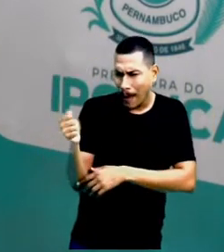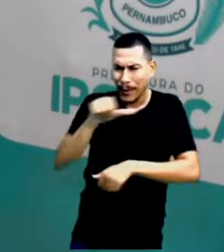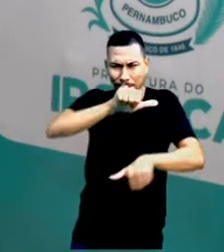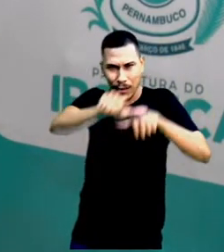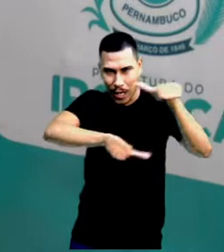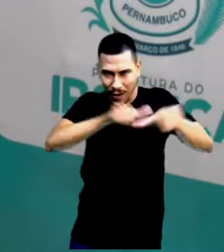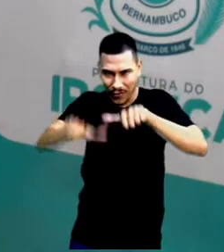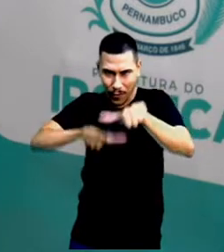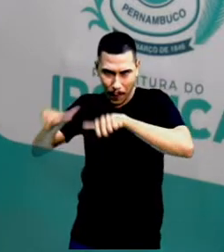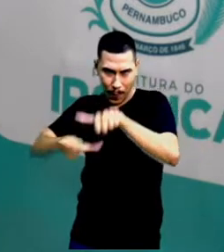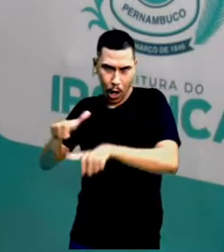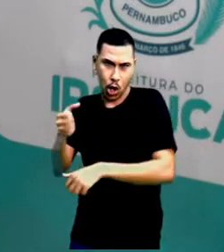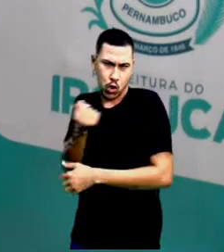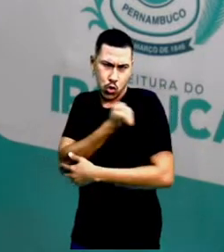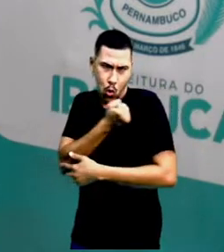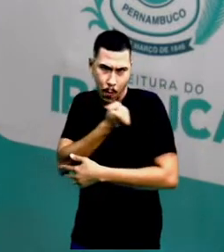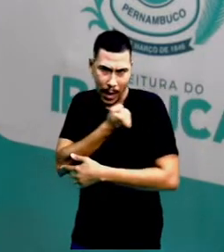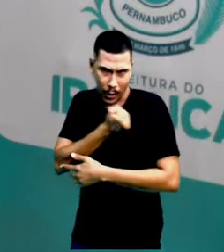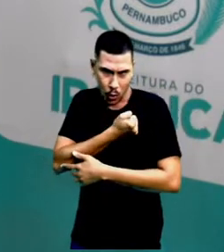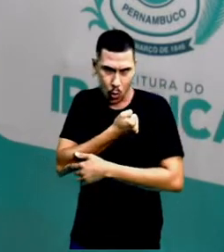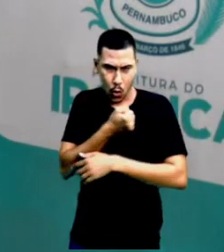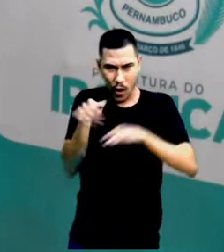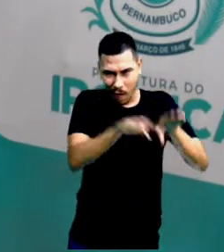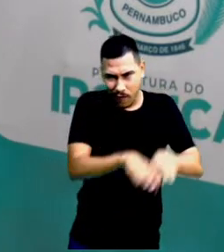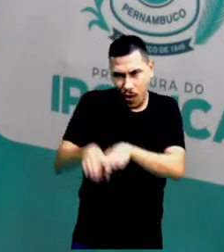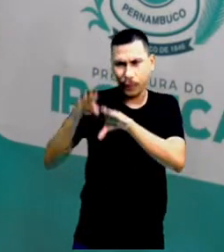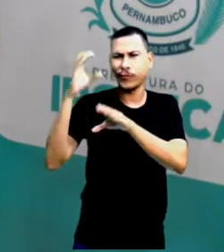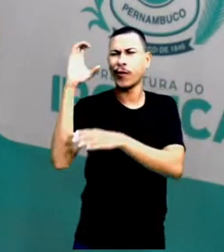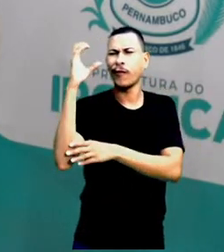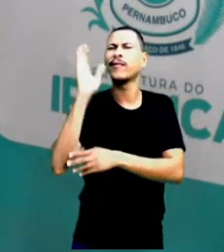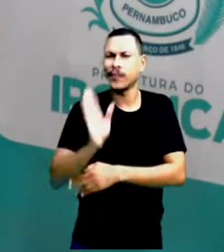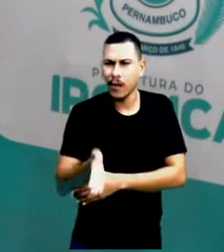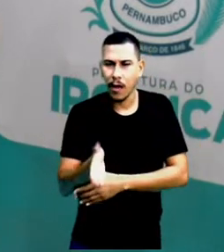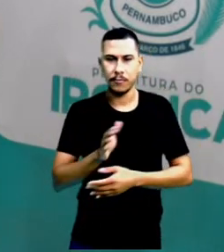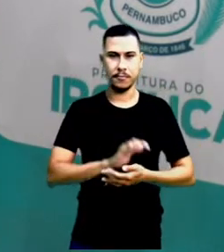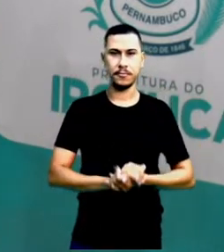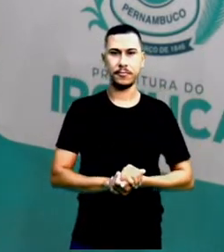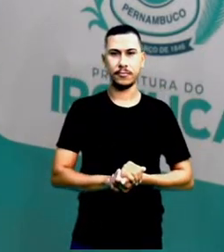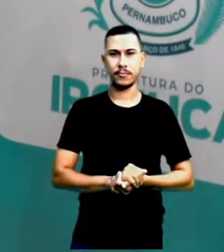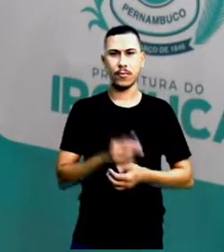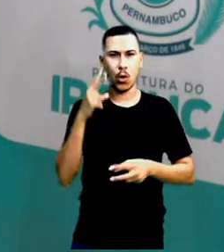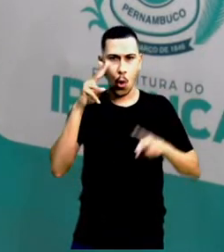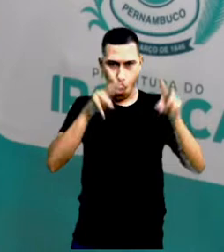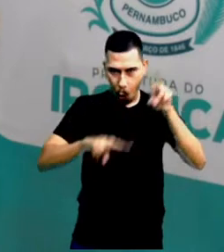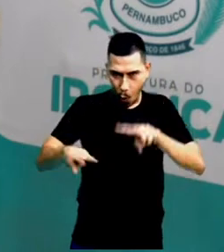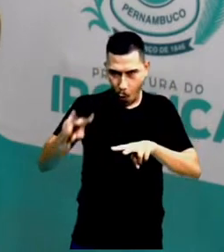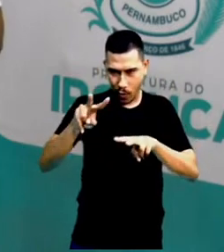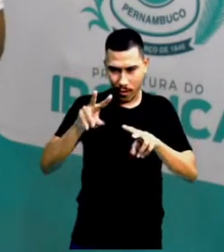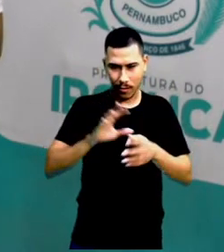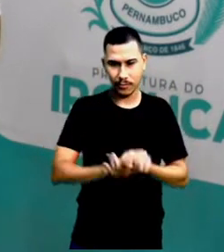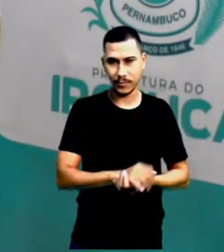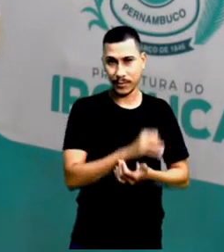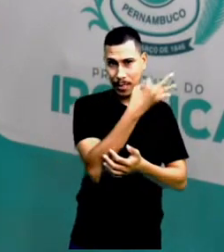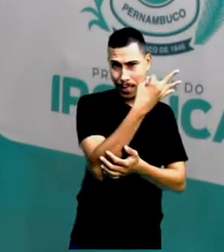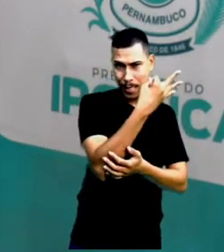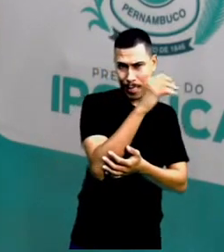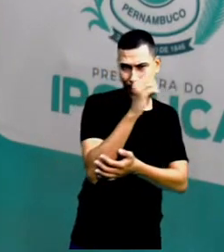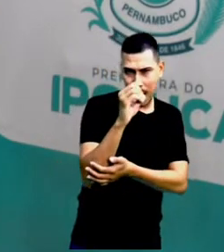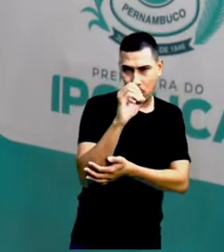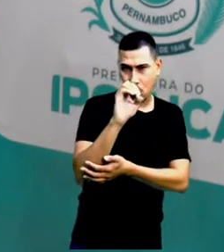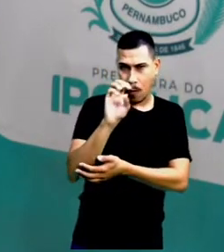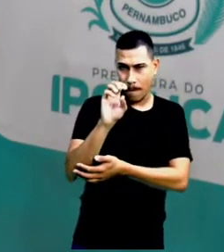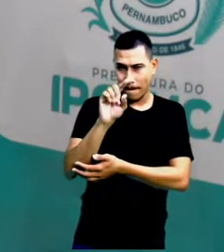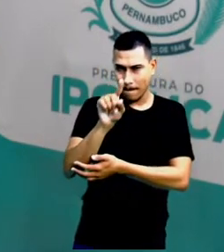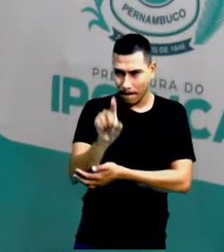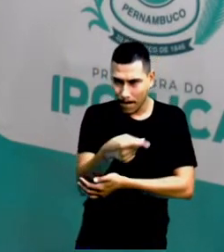aqui em notação científica. Então vamos lá, acompanhar comigo. Olha aí. As grandezas, 300 mil quilômetros